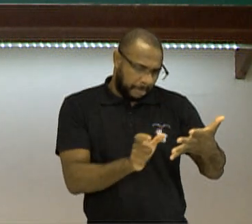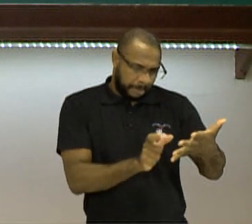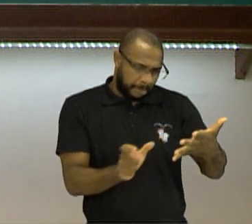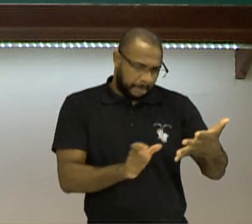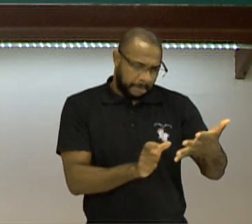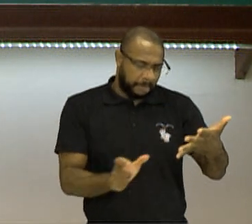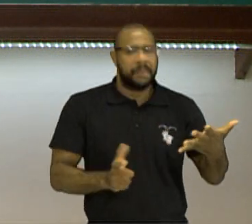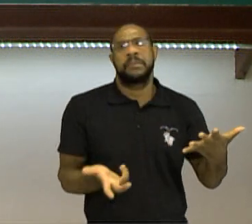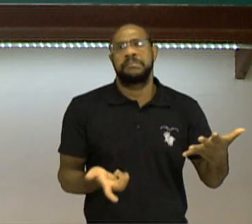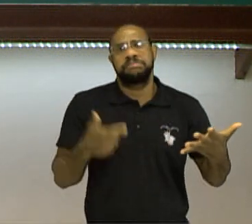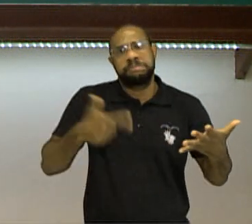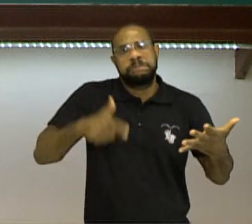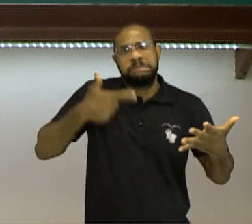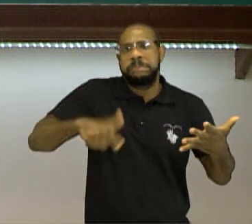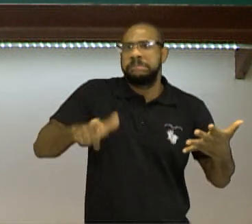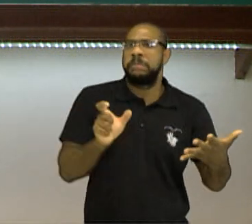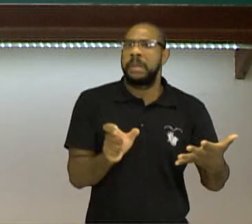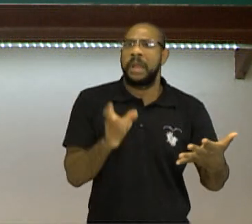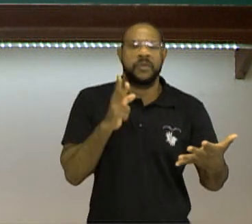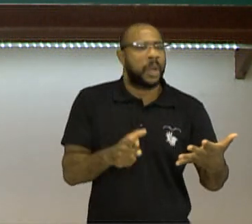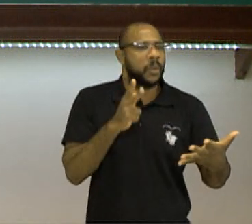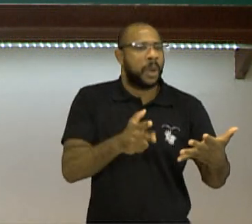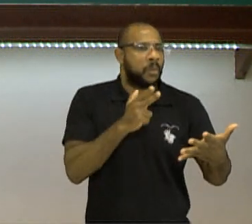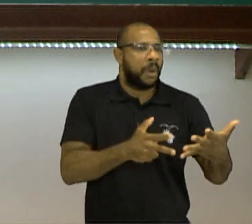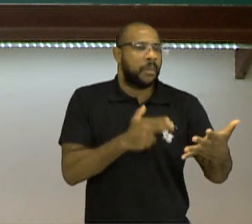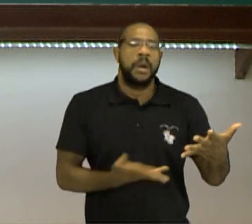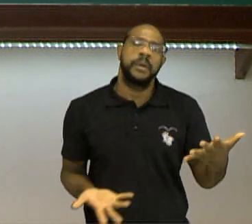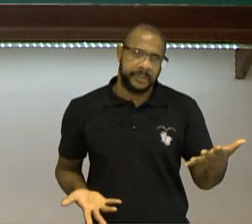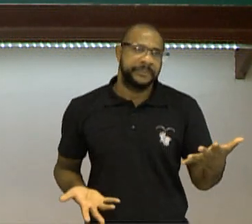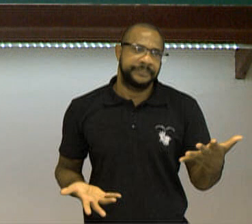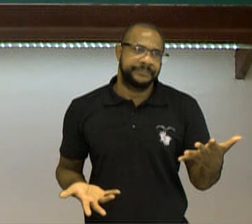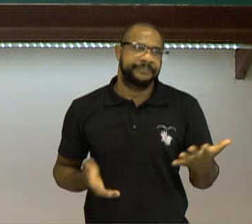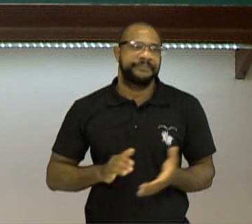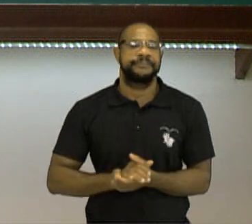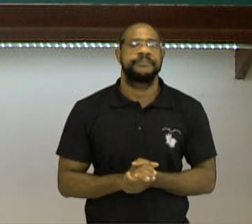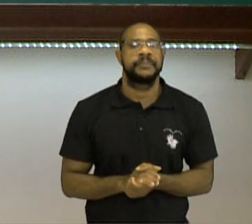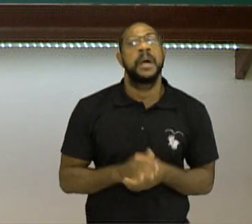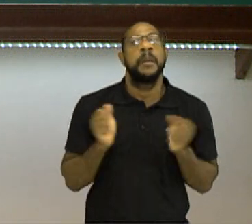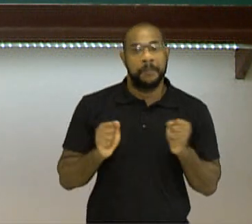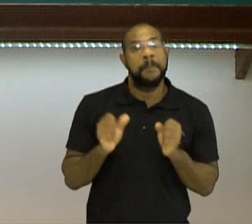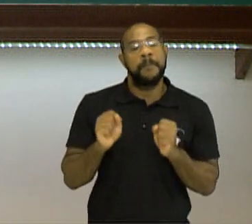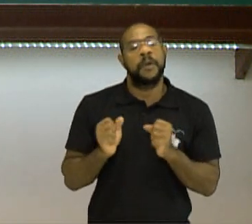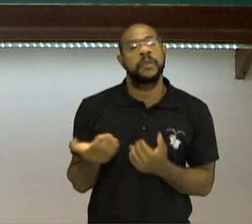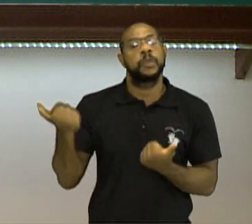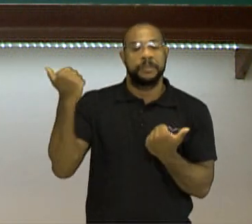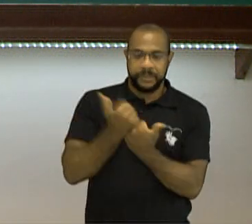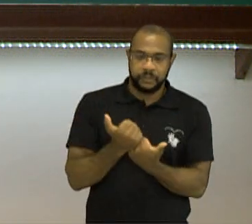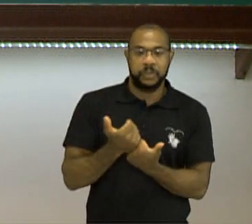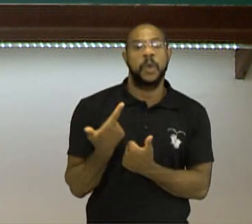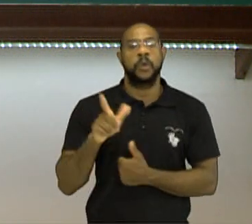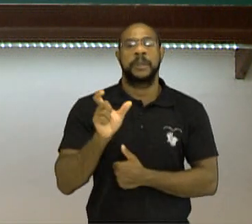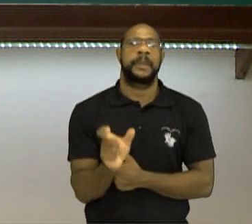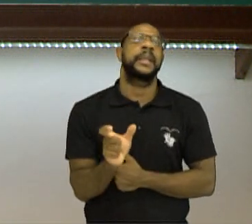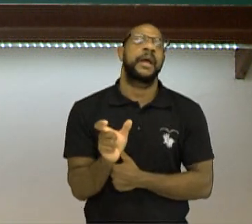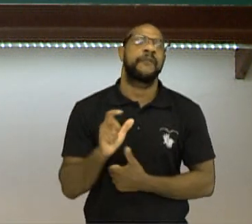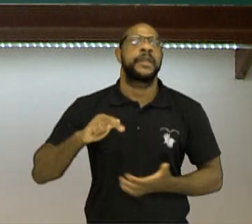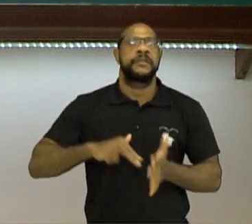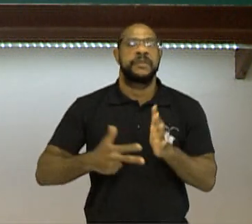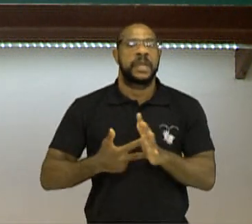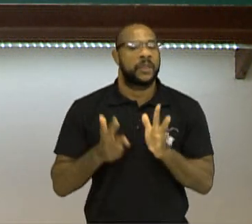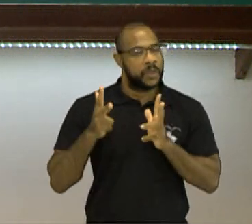com o texto, enfim, vai ler esse texto, e aí essa palavra fica voltando e voltando desnecessariamente a essa